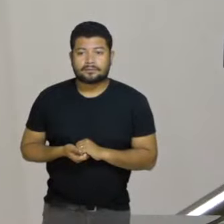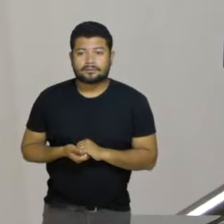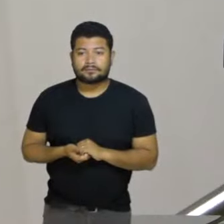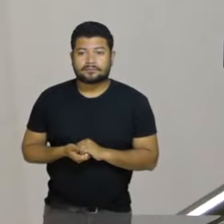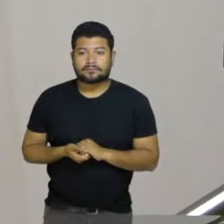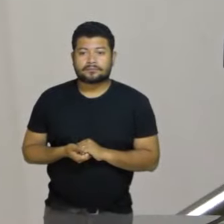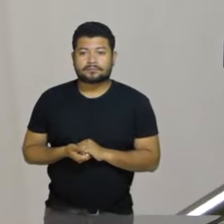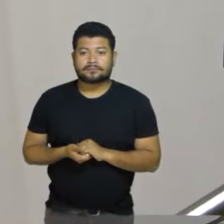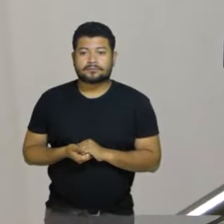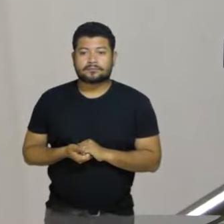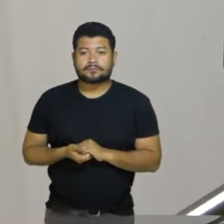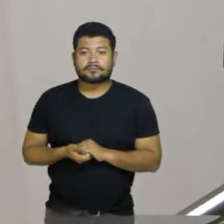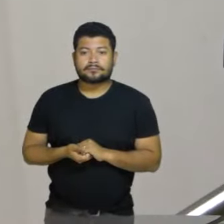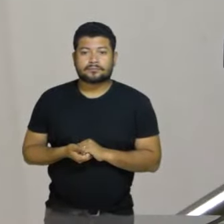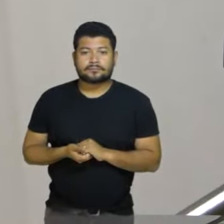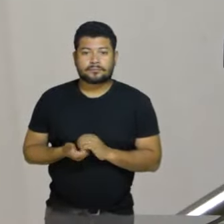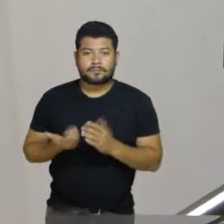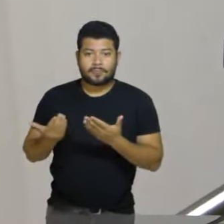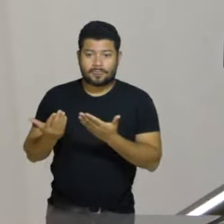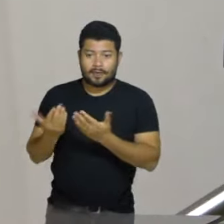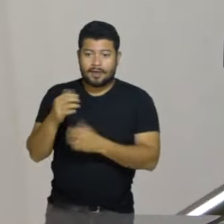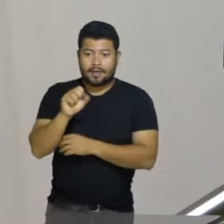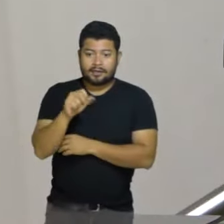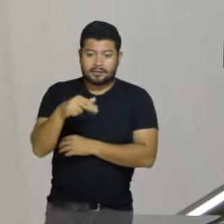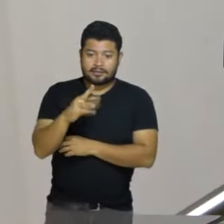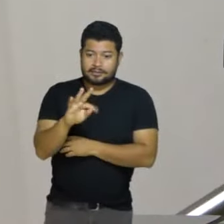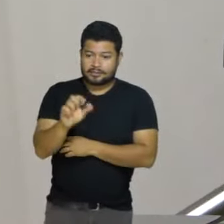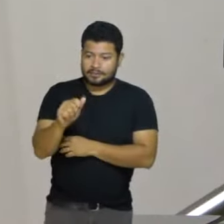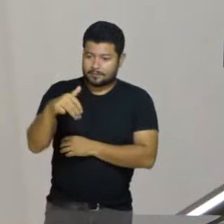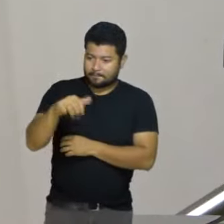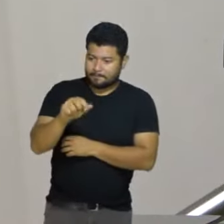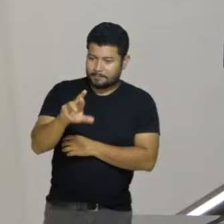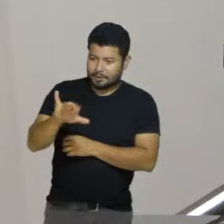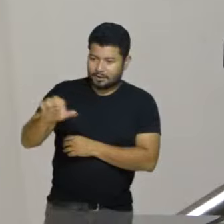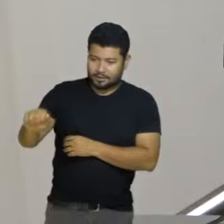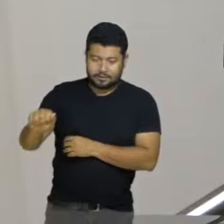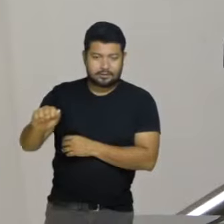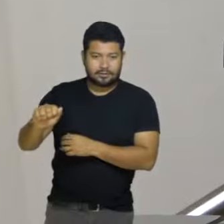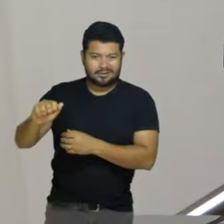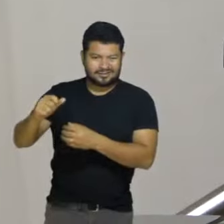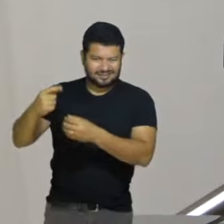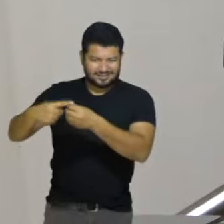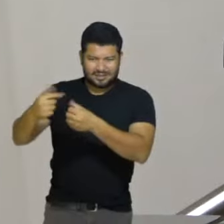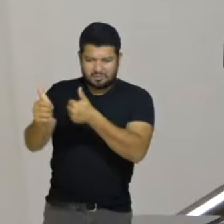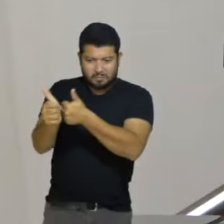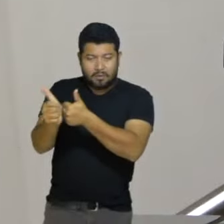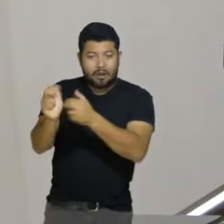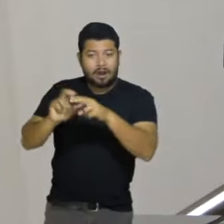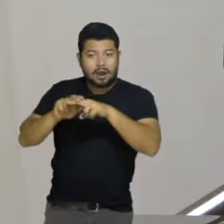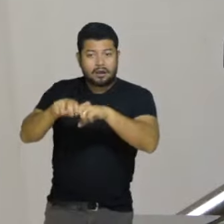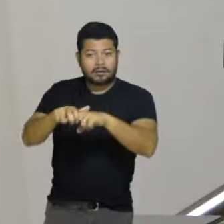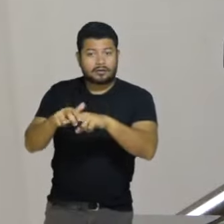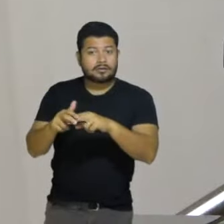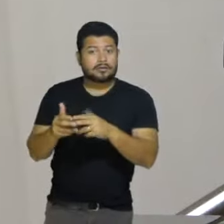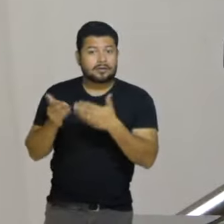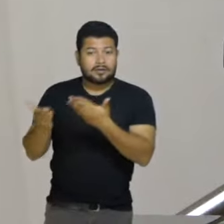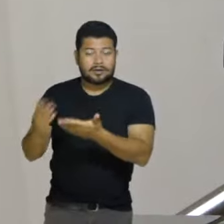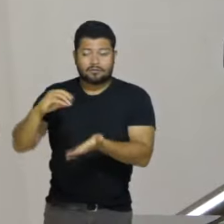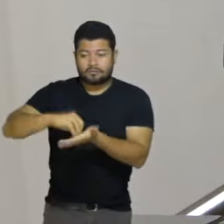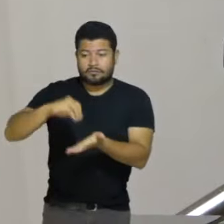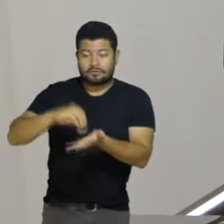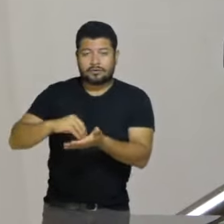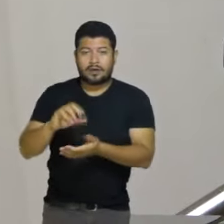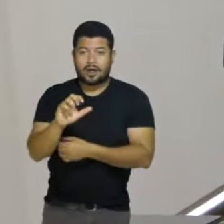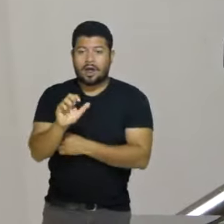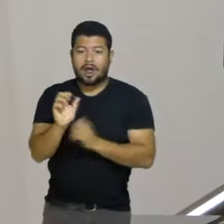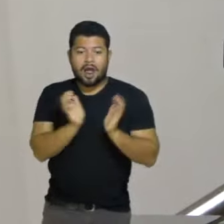Lá, Santa Maria da Paz, a mesma coisa, município de Tijucas, não recebeu as emendas de 2023 e 2024. A PAI do município